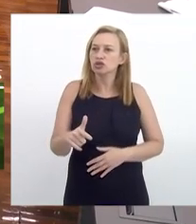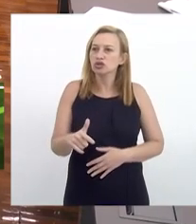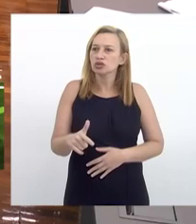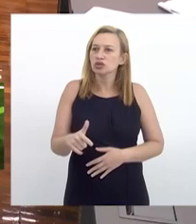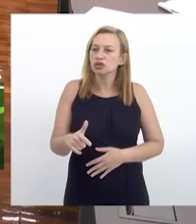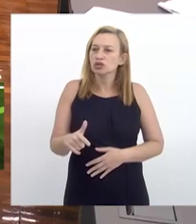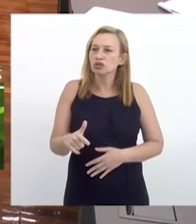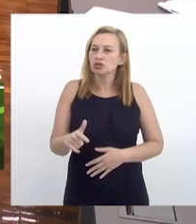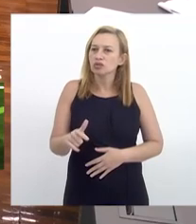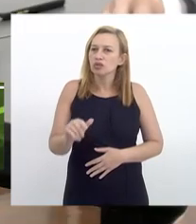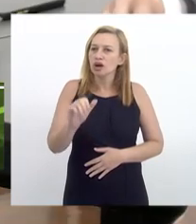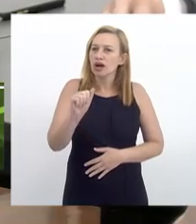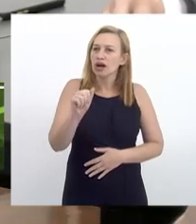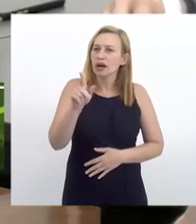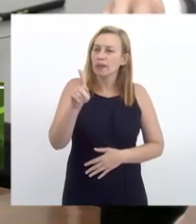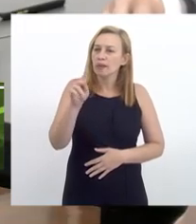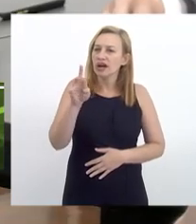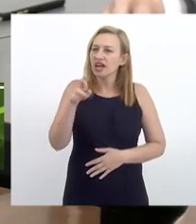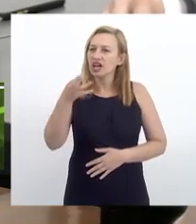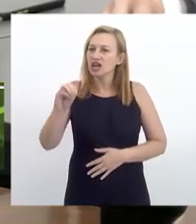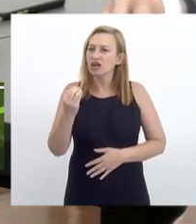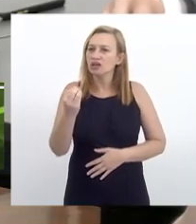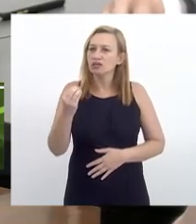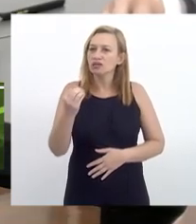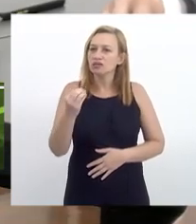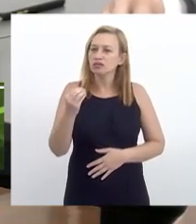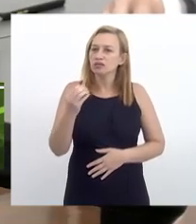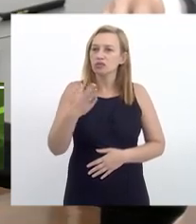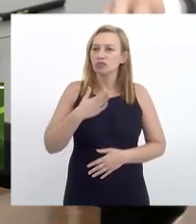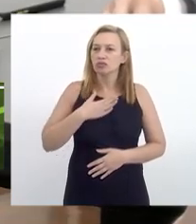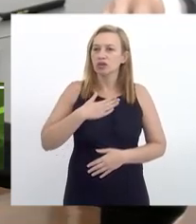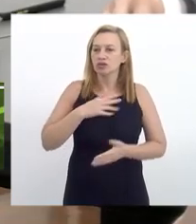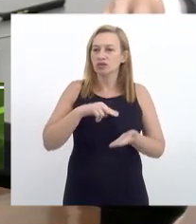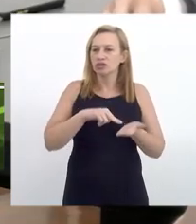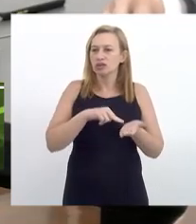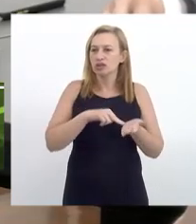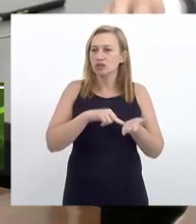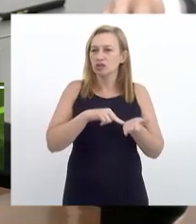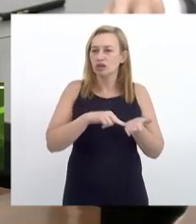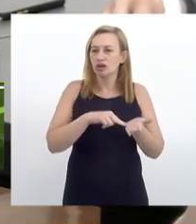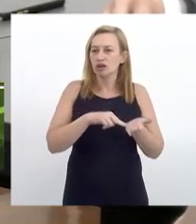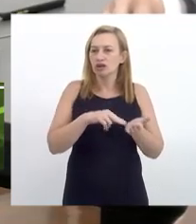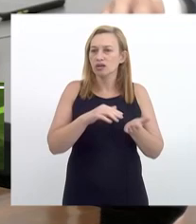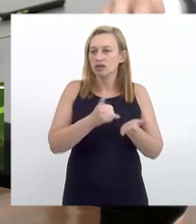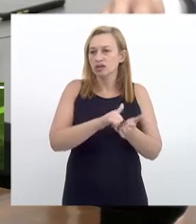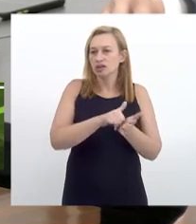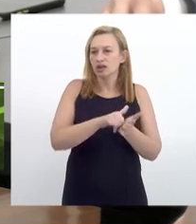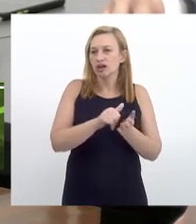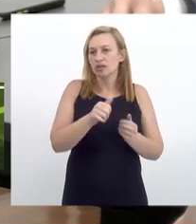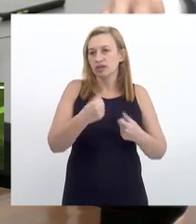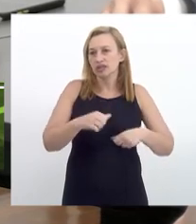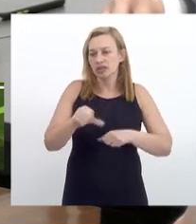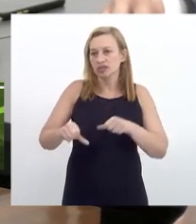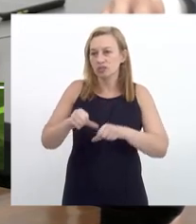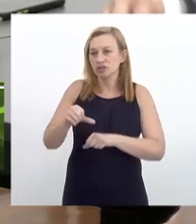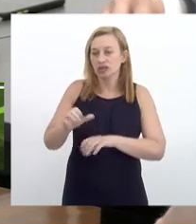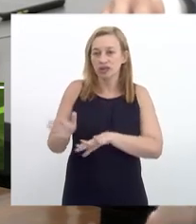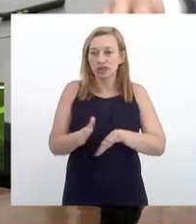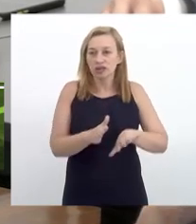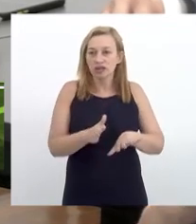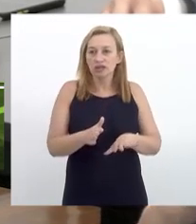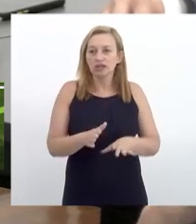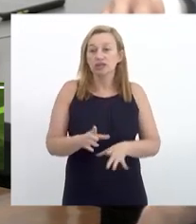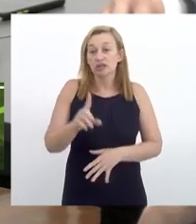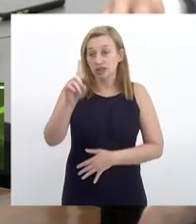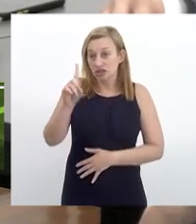carregar O meu celular Então eu tive que Mudar E apesar de estar Na